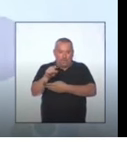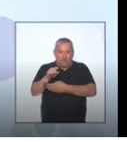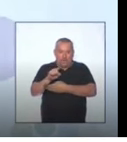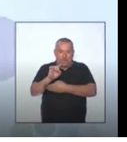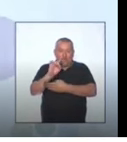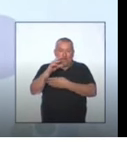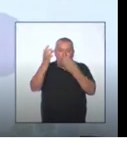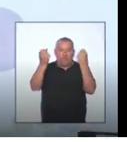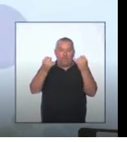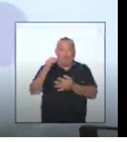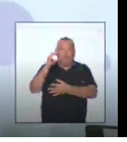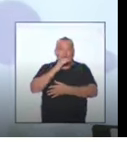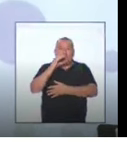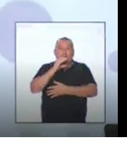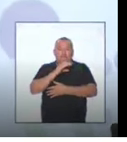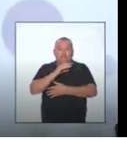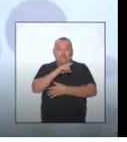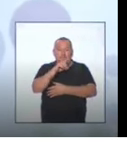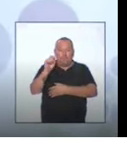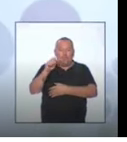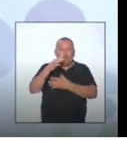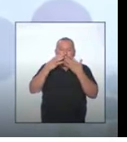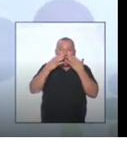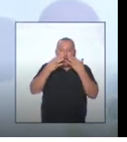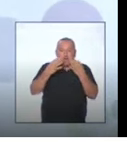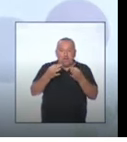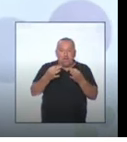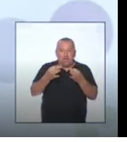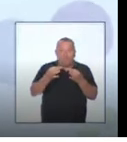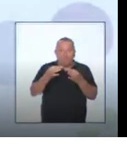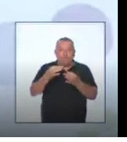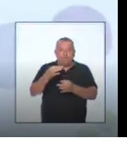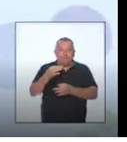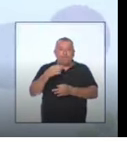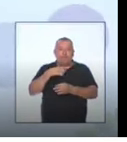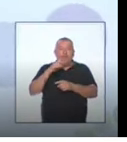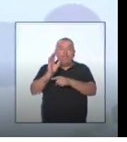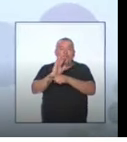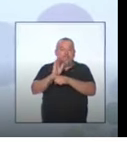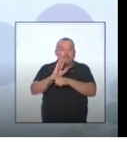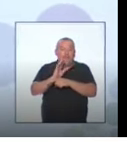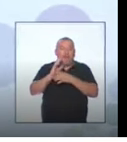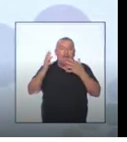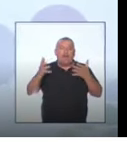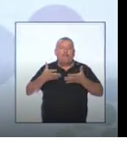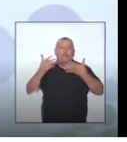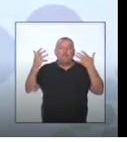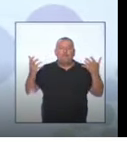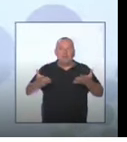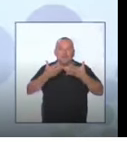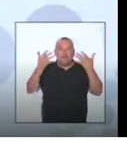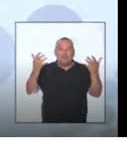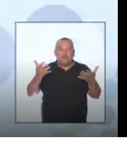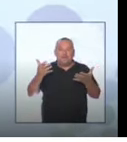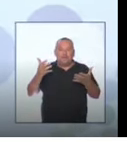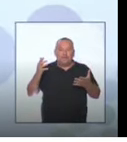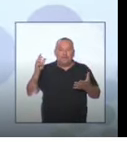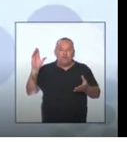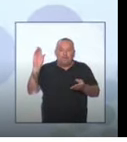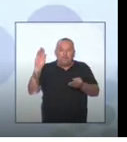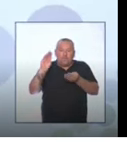queria explicar rapidamente, para que vocês possam prestar atenção. É um vídeo de animação. Ele é um vídeo bem curto, bem